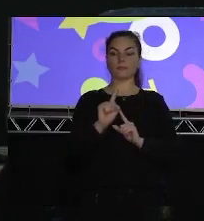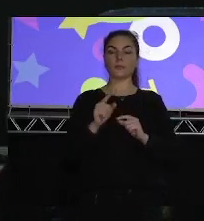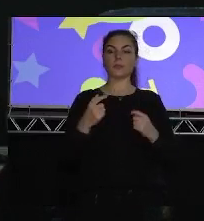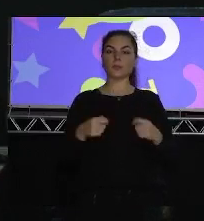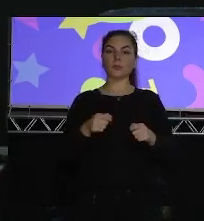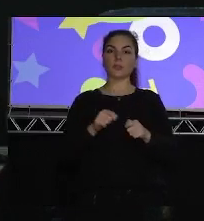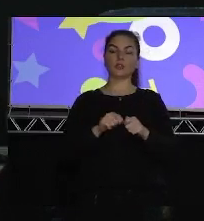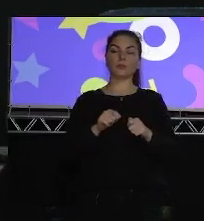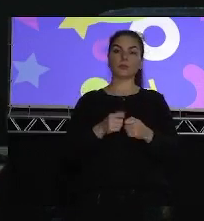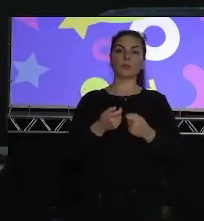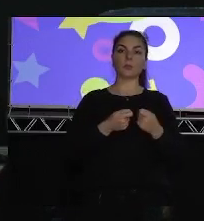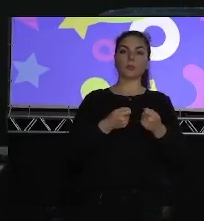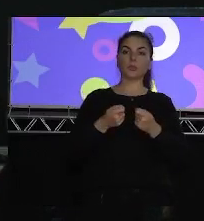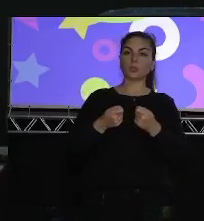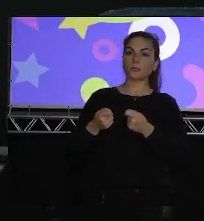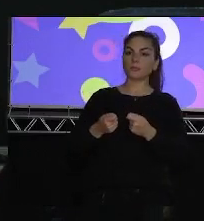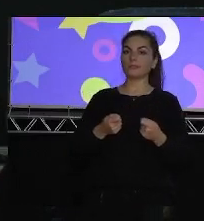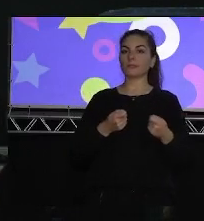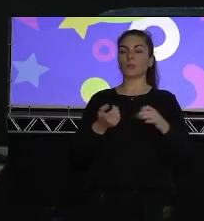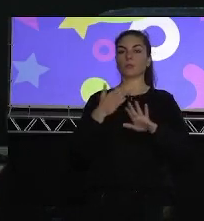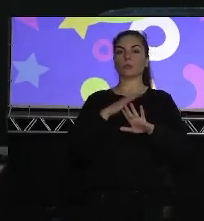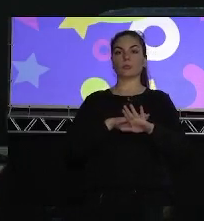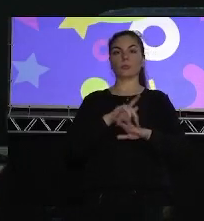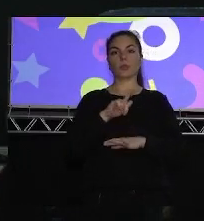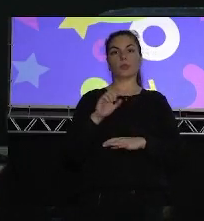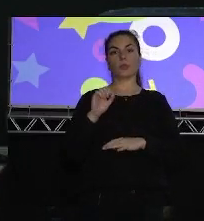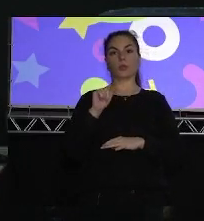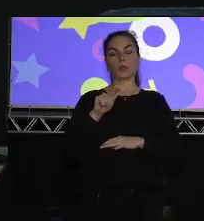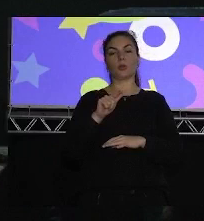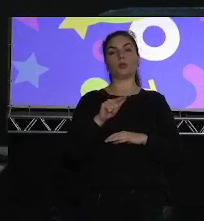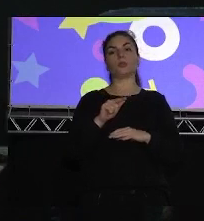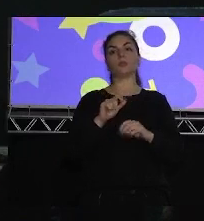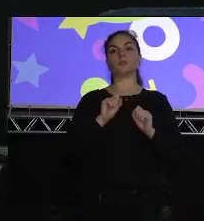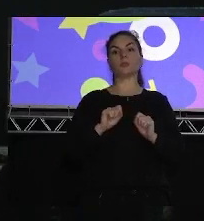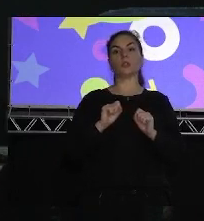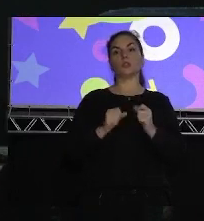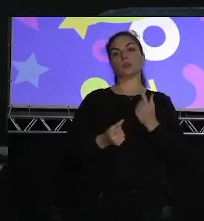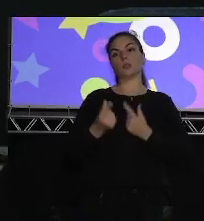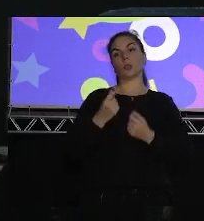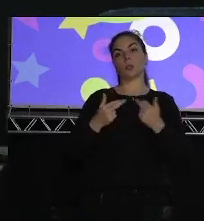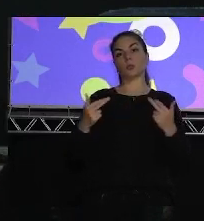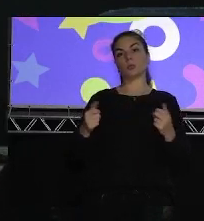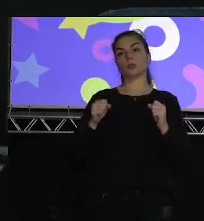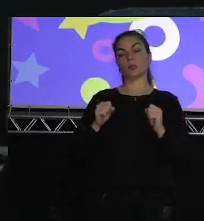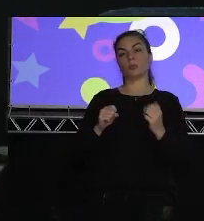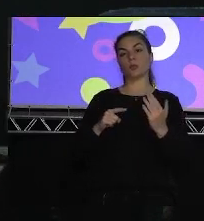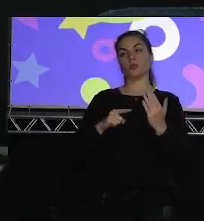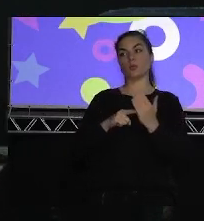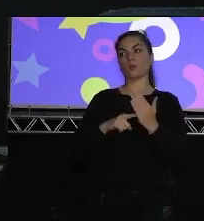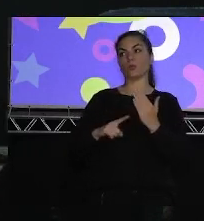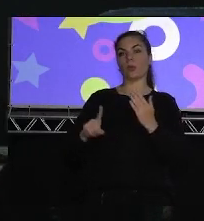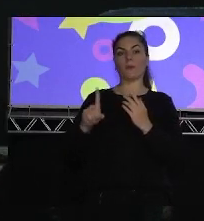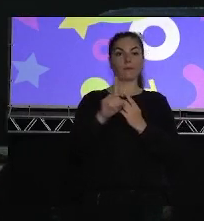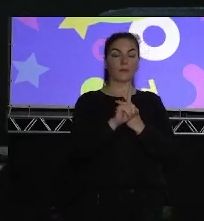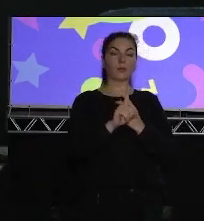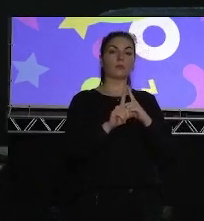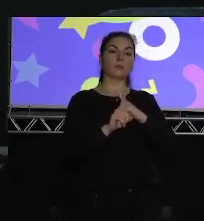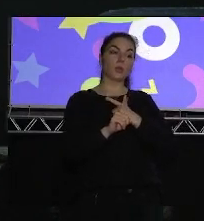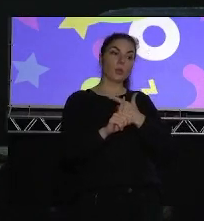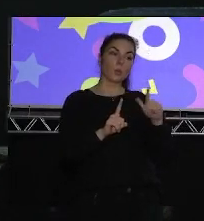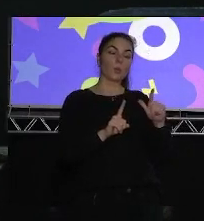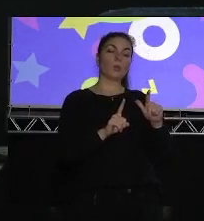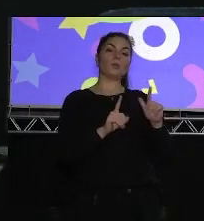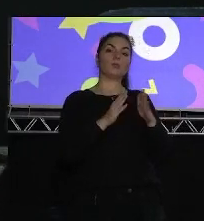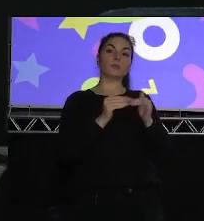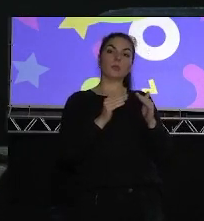uma gestão de um backlog de delivery, onde tem coisas que vão furar a fila do upstream, tem demandas que são geradas